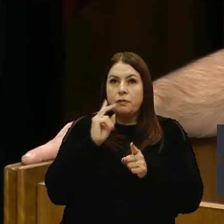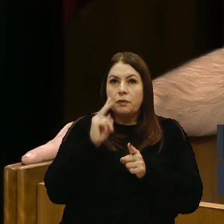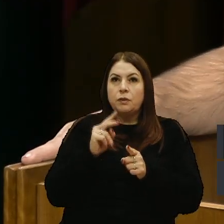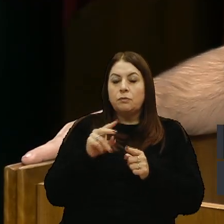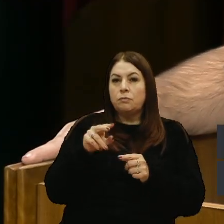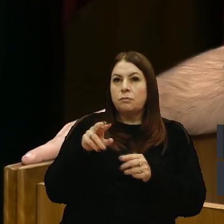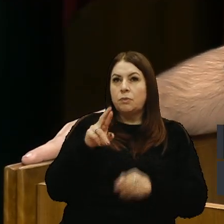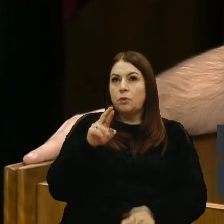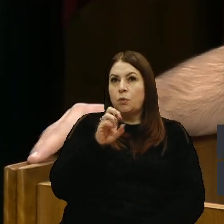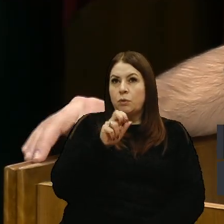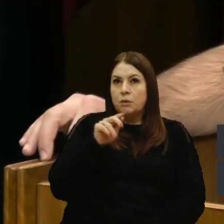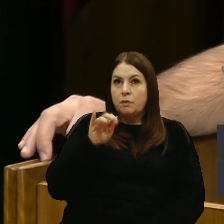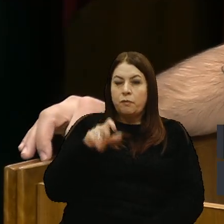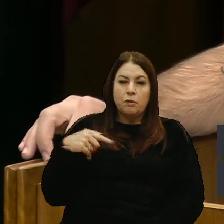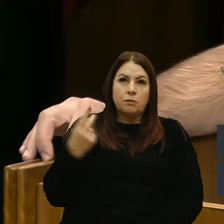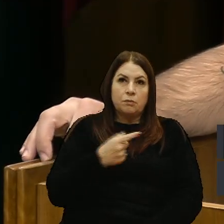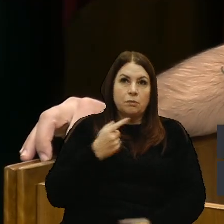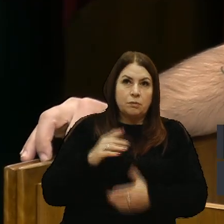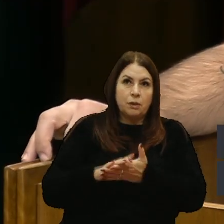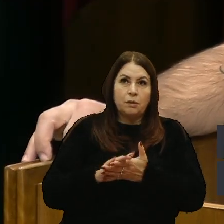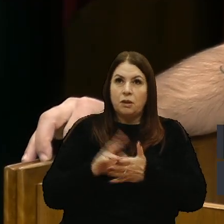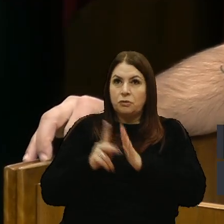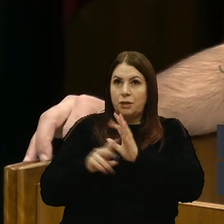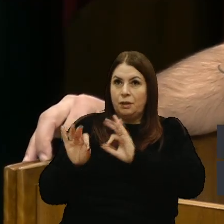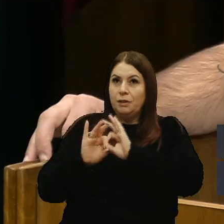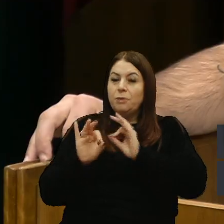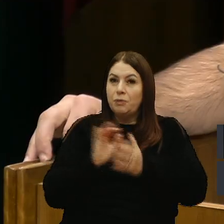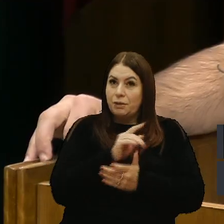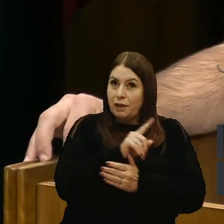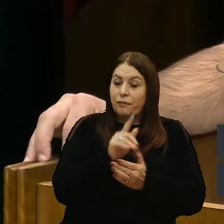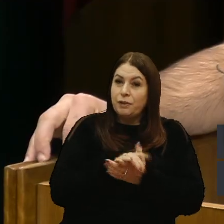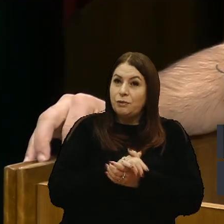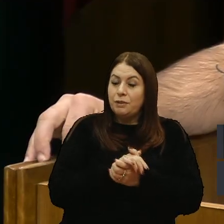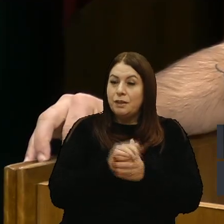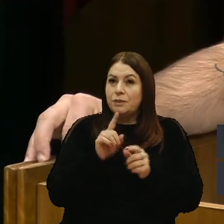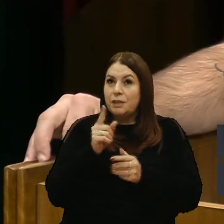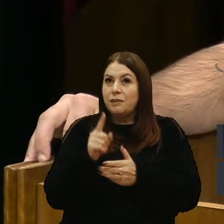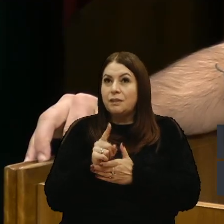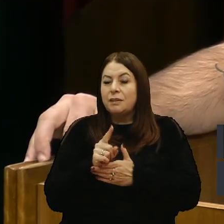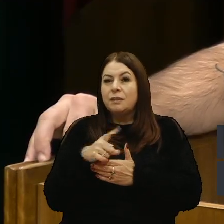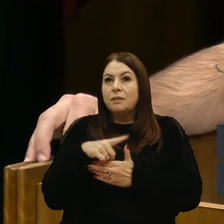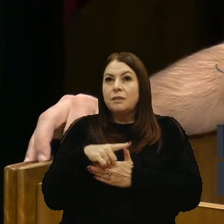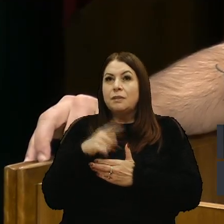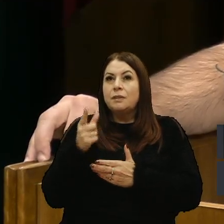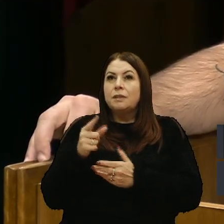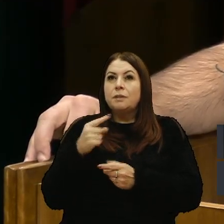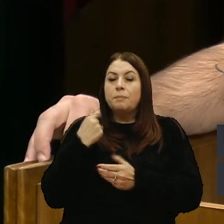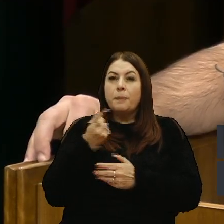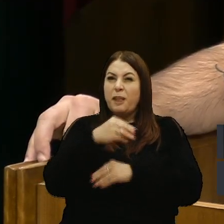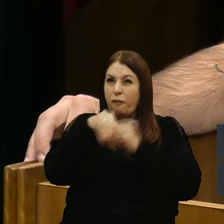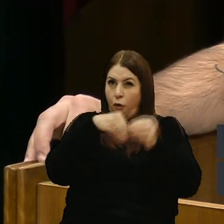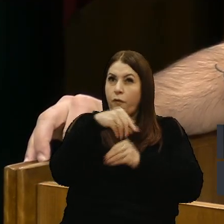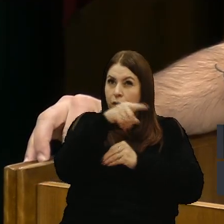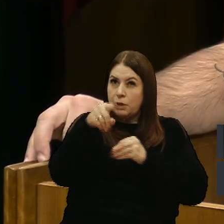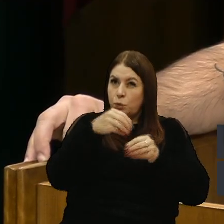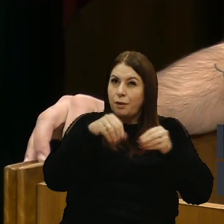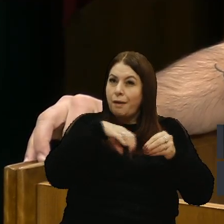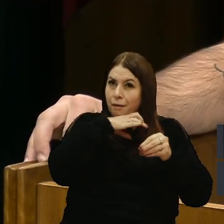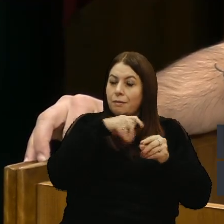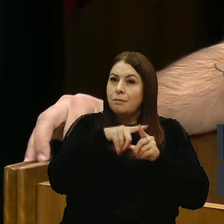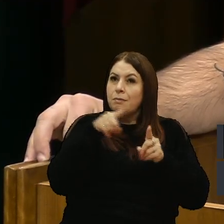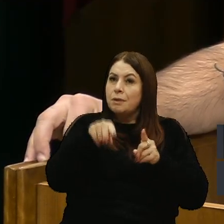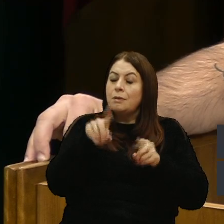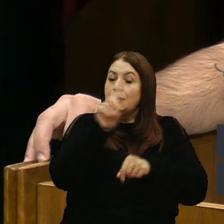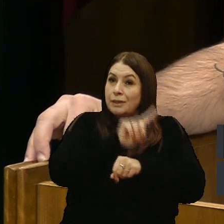Flor. Então existe todo um projeto de contenção para aquele morro ali. E realmente